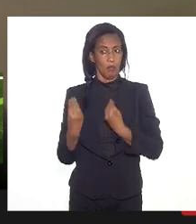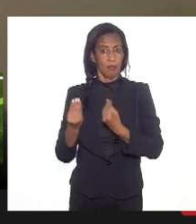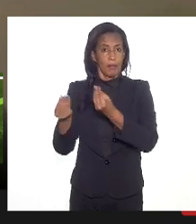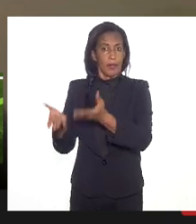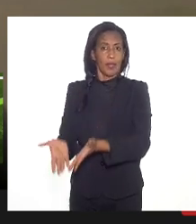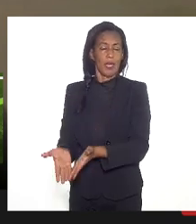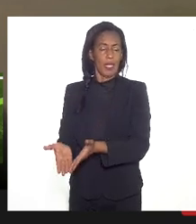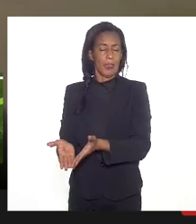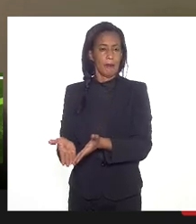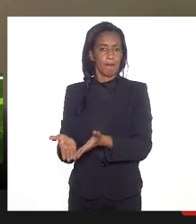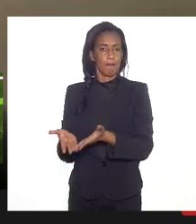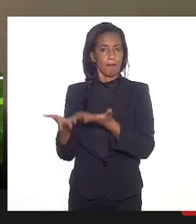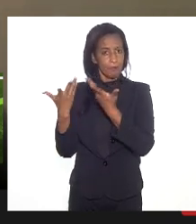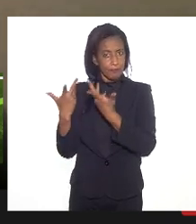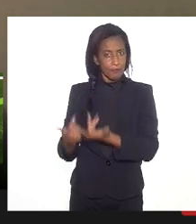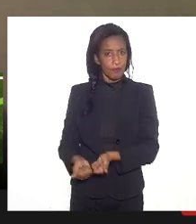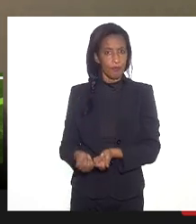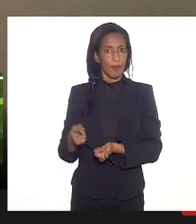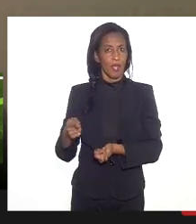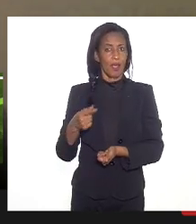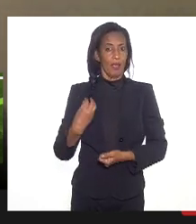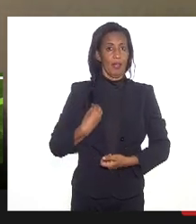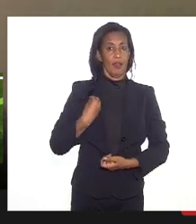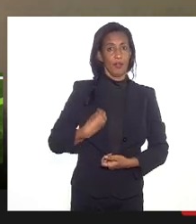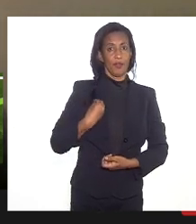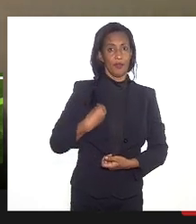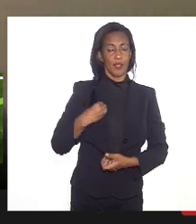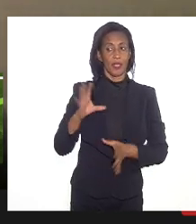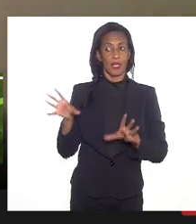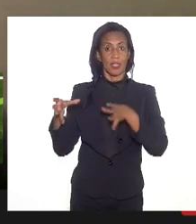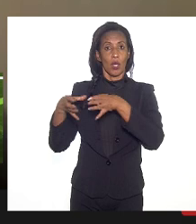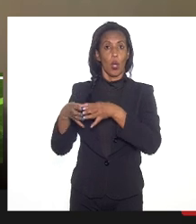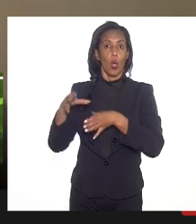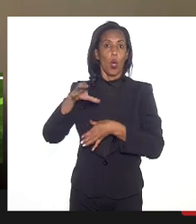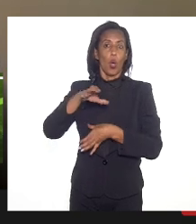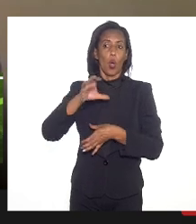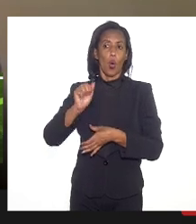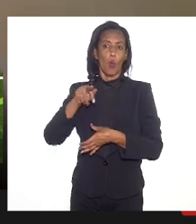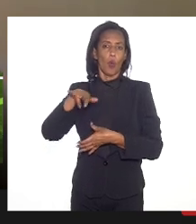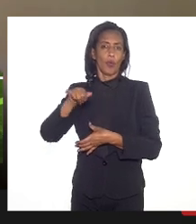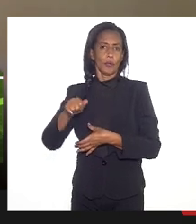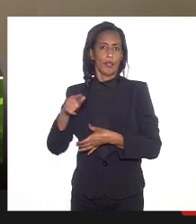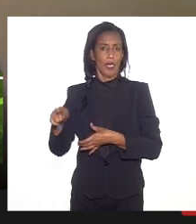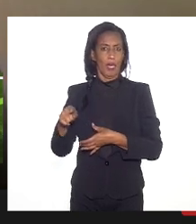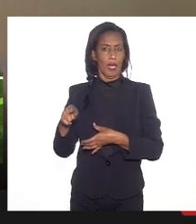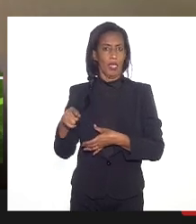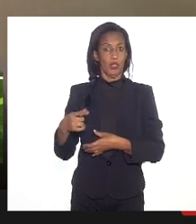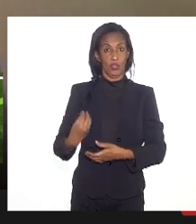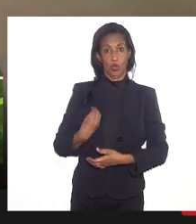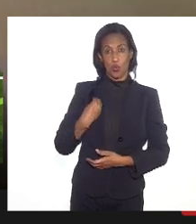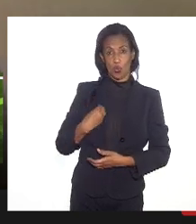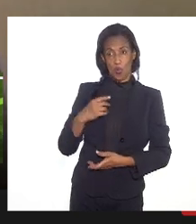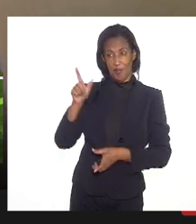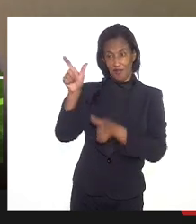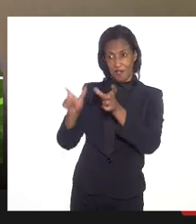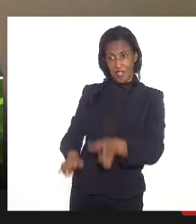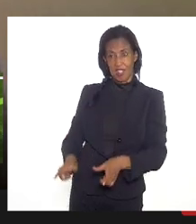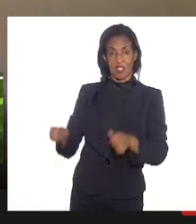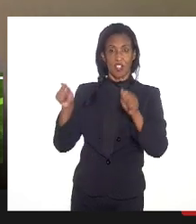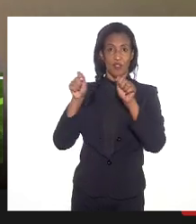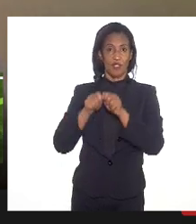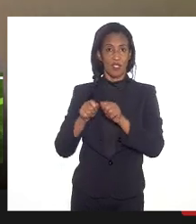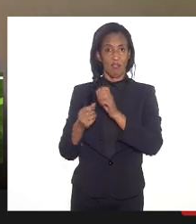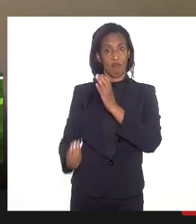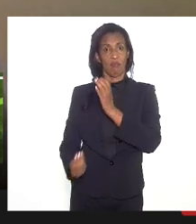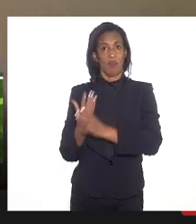em consideração a existência dessas comunidades e de seus modos de viver, fazer e